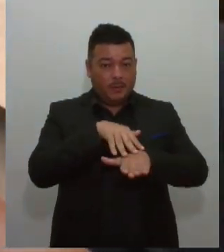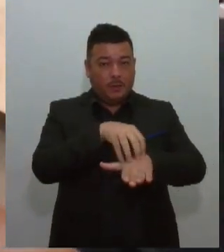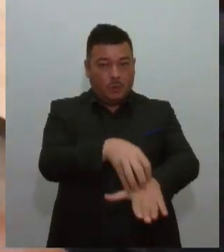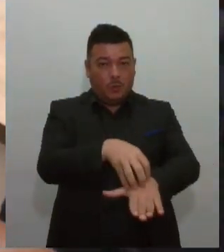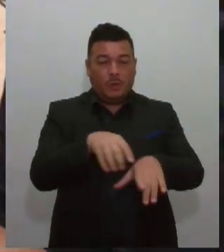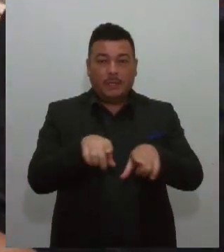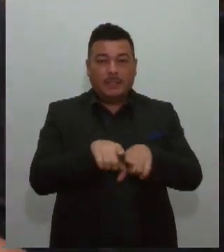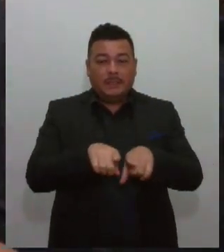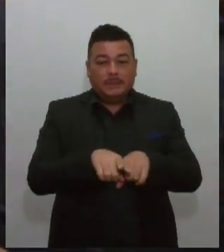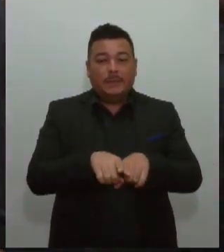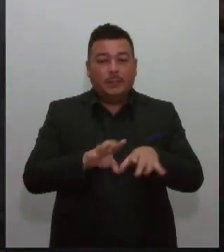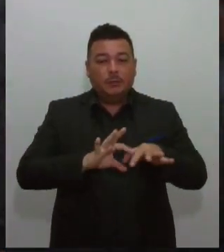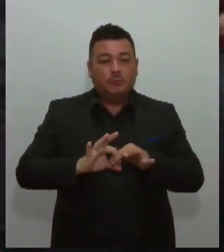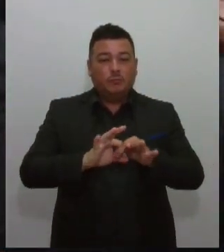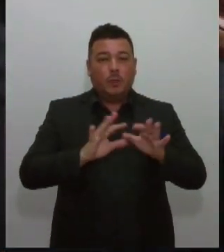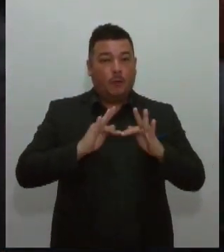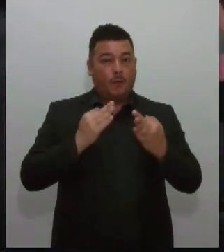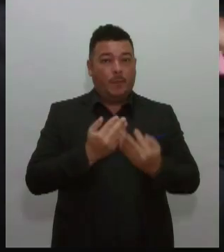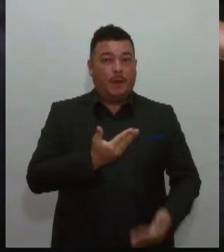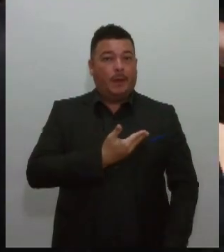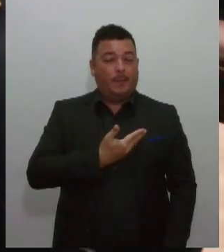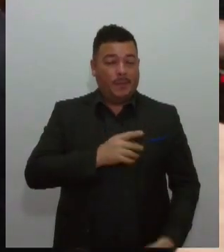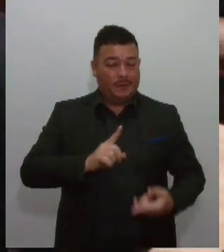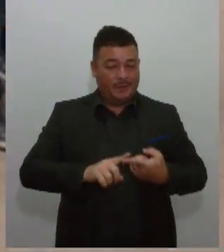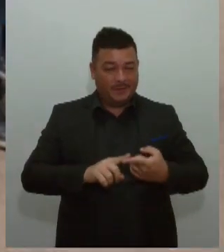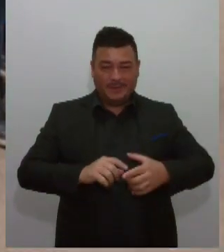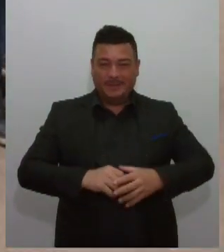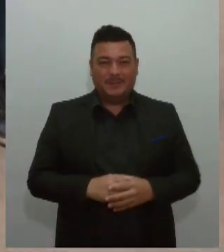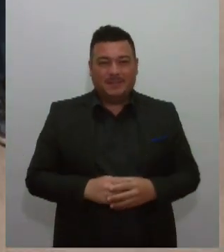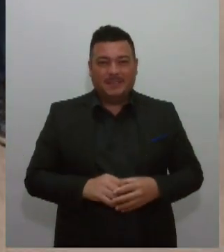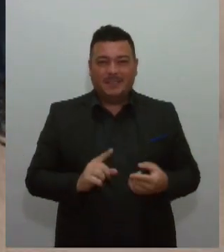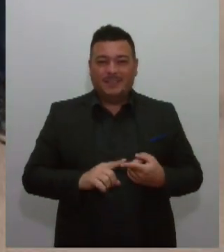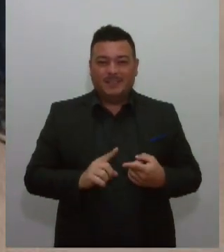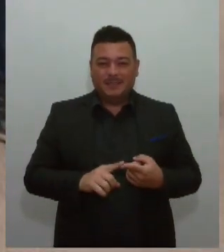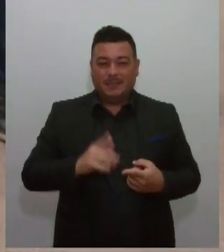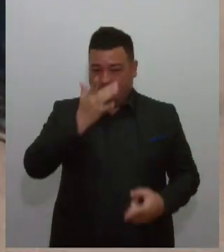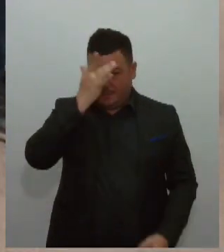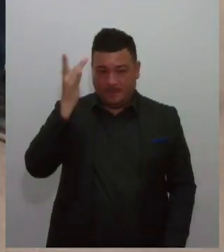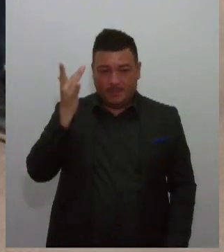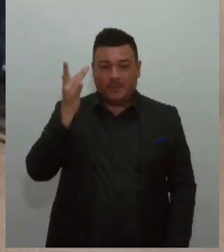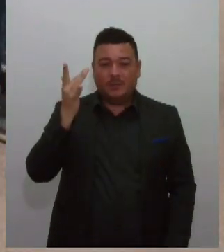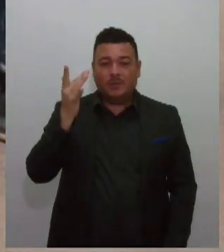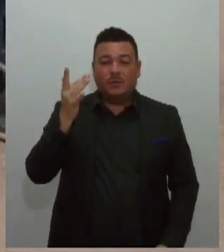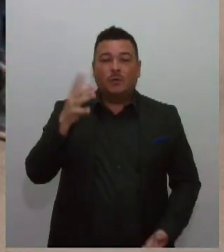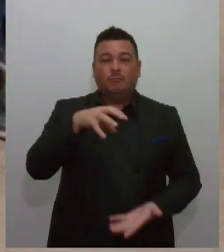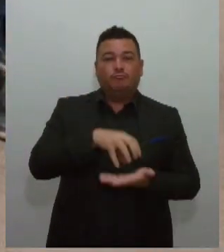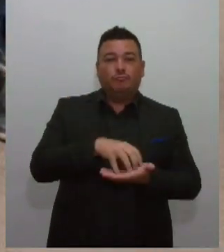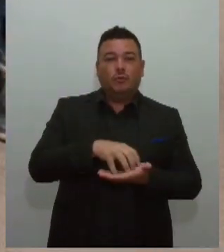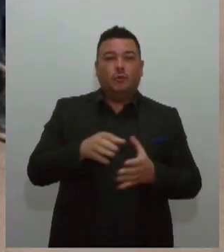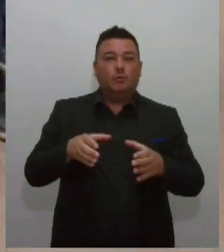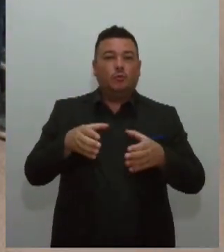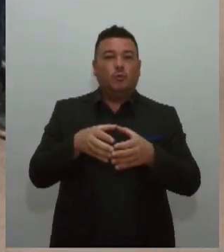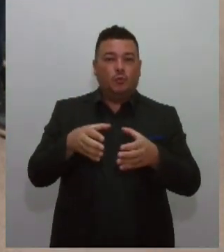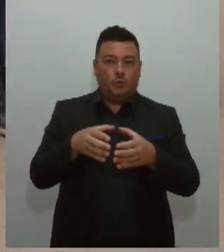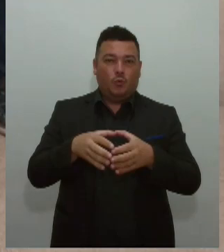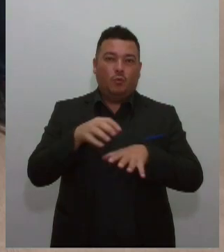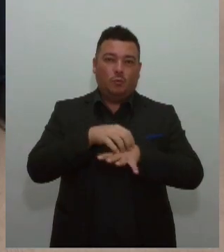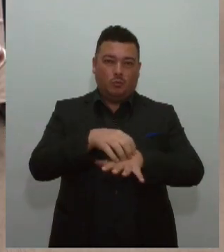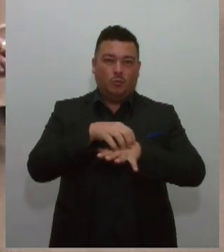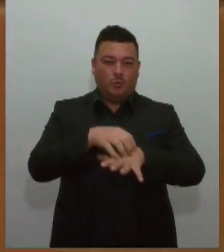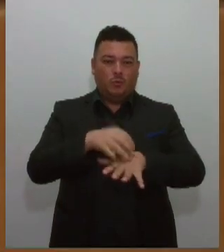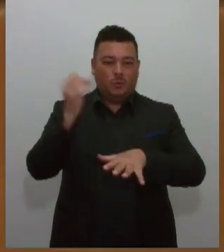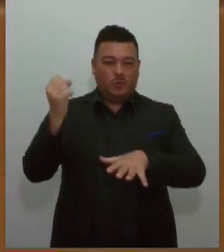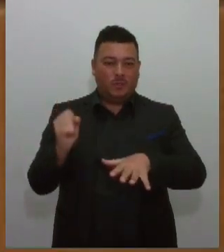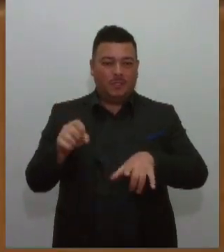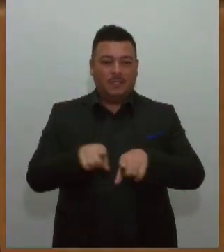e familiares de Valdênis Ferreira, além de membros e colaboradores da Cooperativa de Trânsito de Sergipe, a